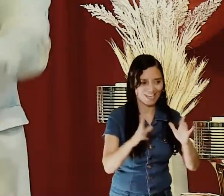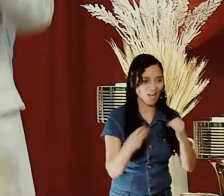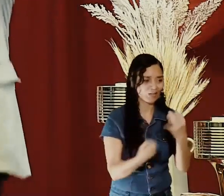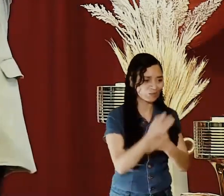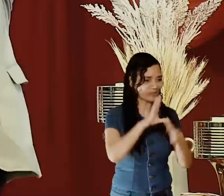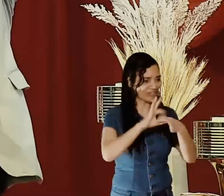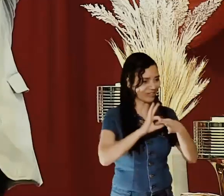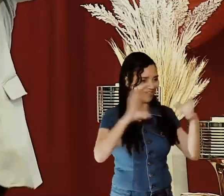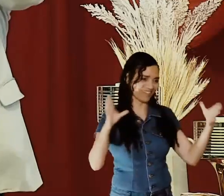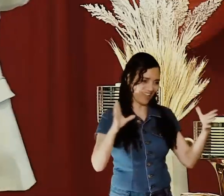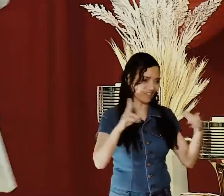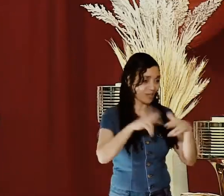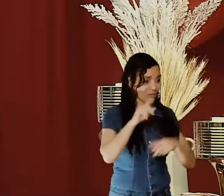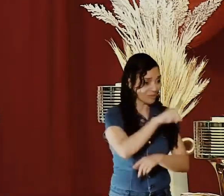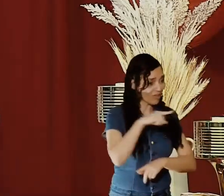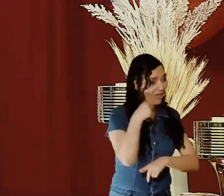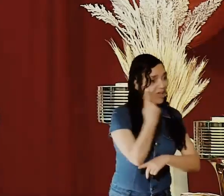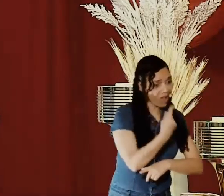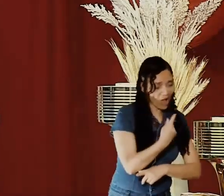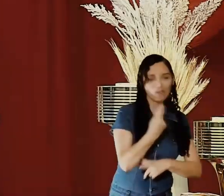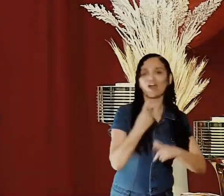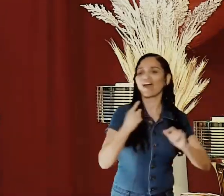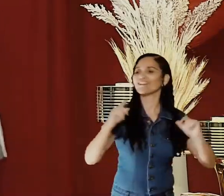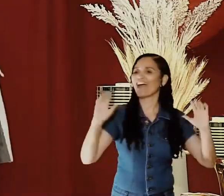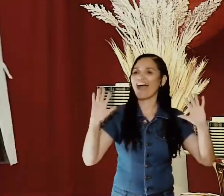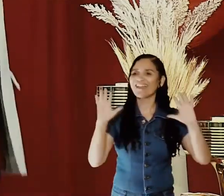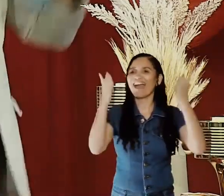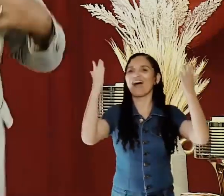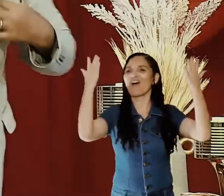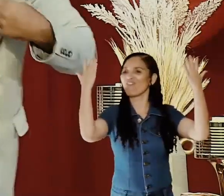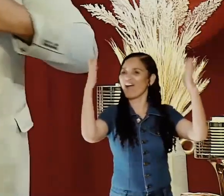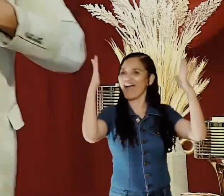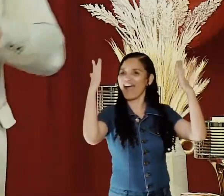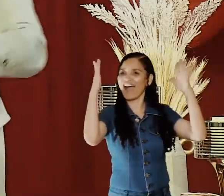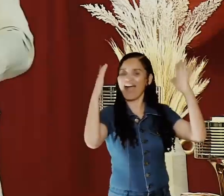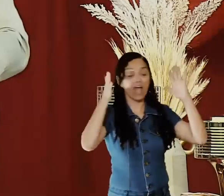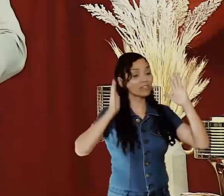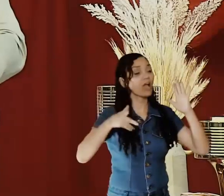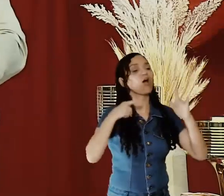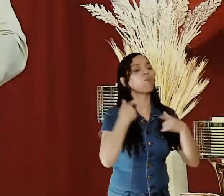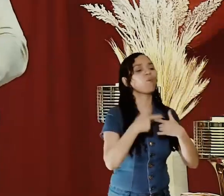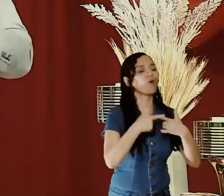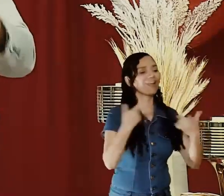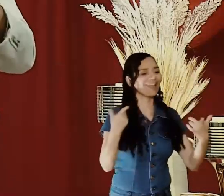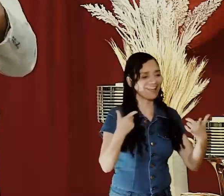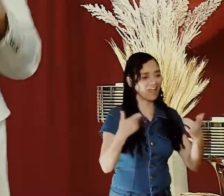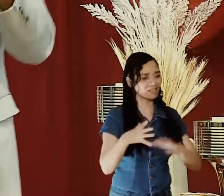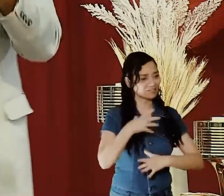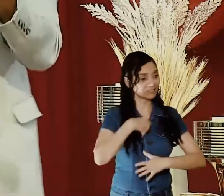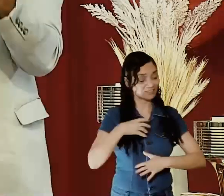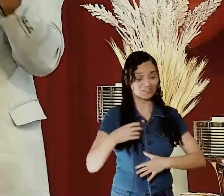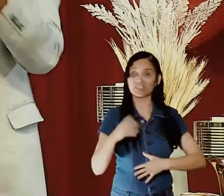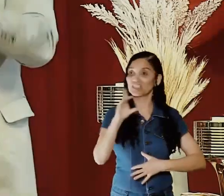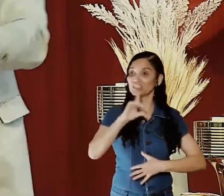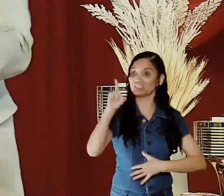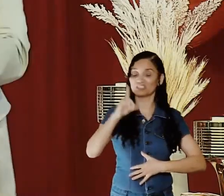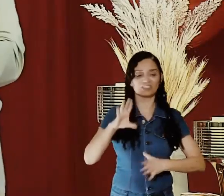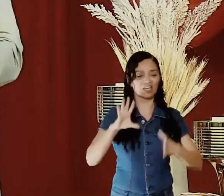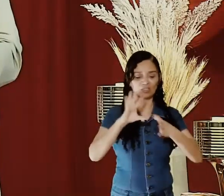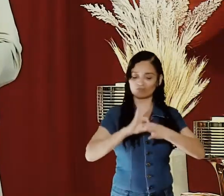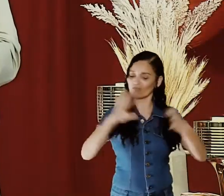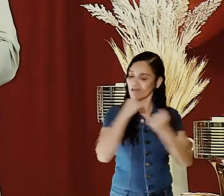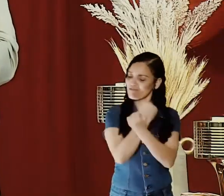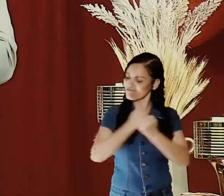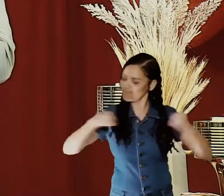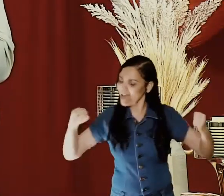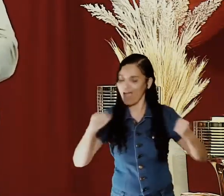podemos celebrar já, celebrar que nós vivemos a liberdade de Deus. E aqui, então, vamos ver esses